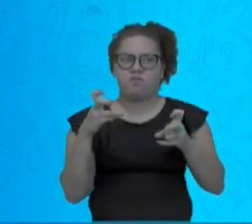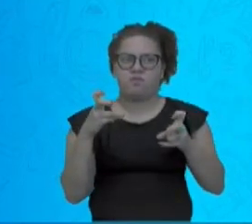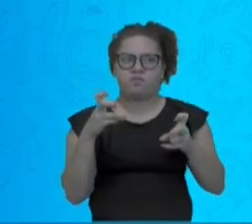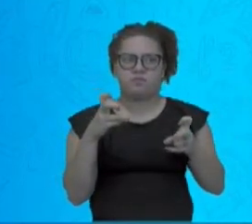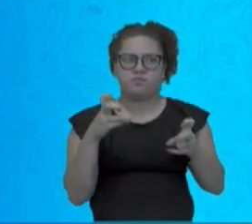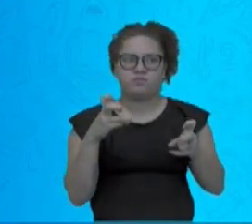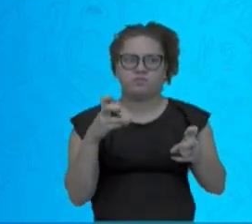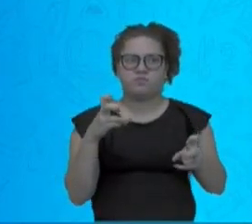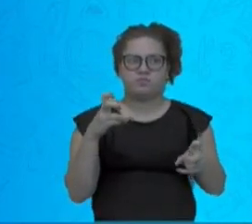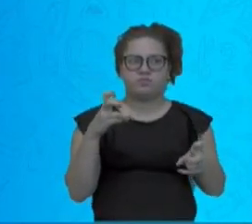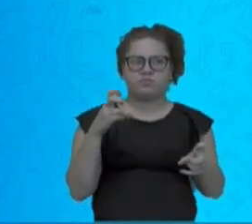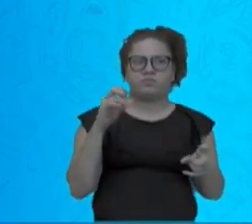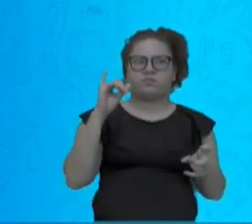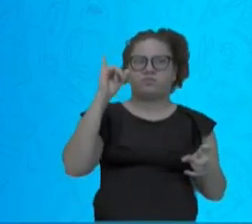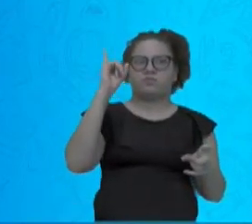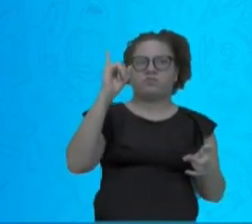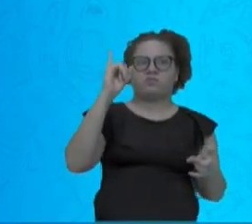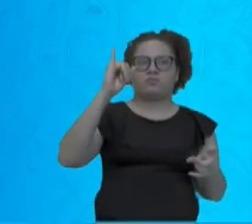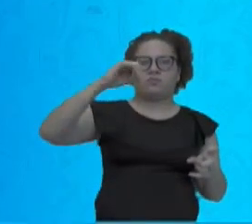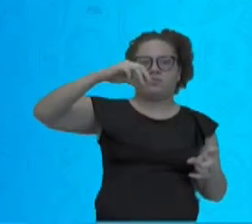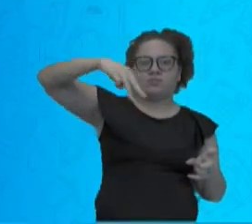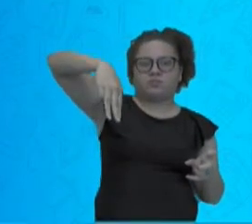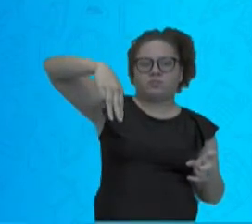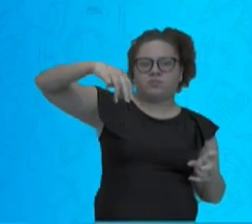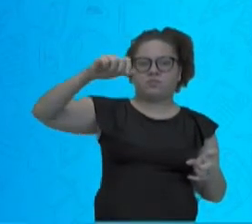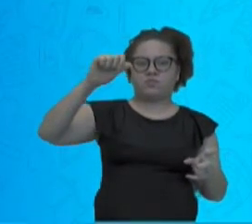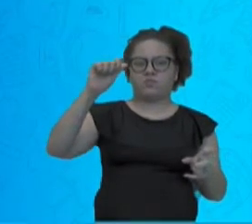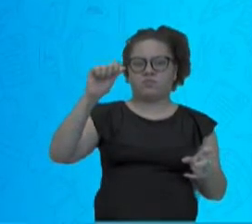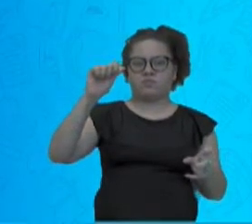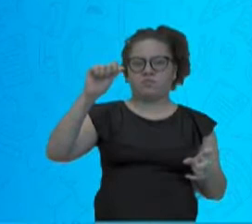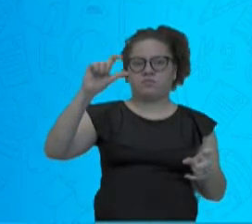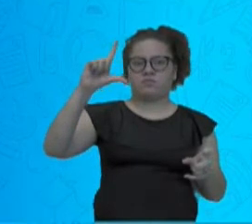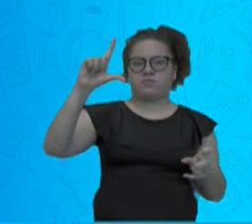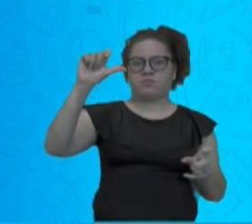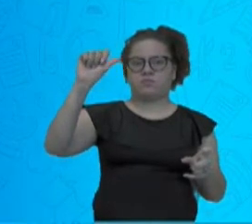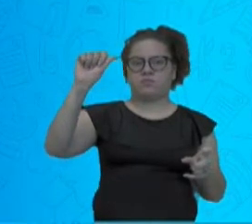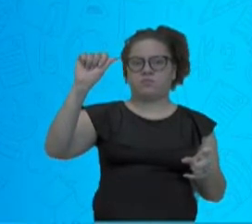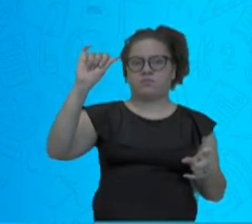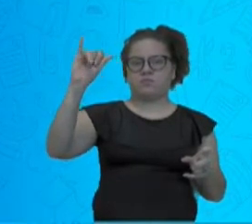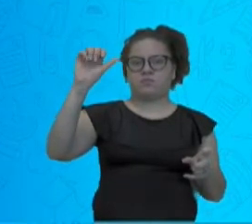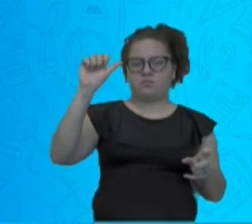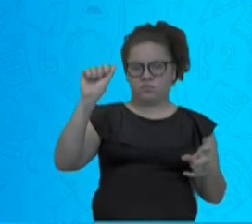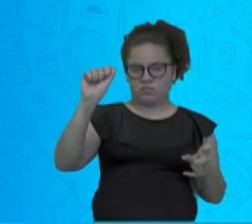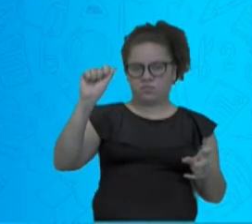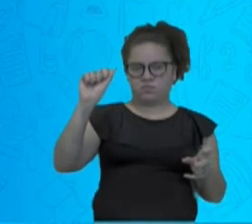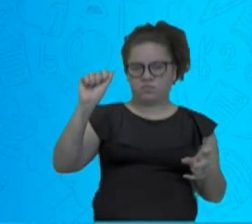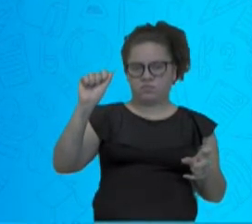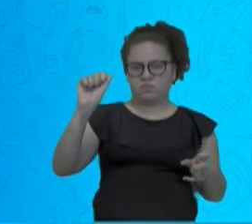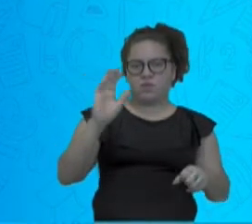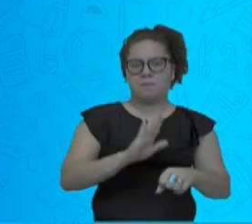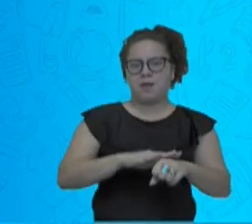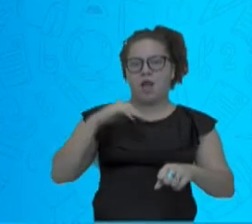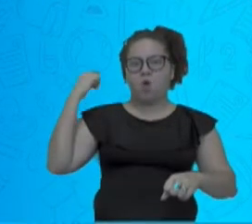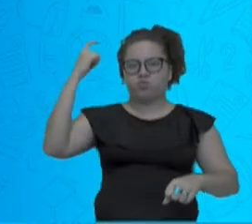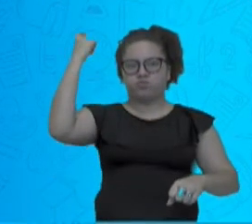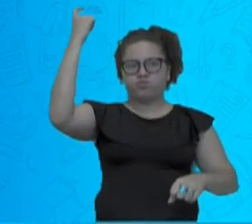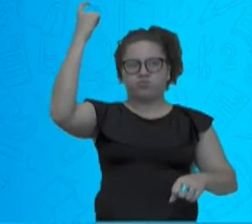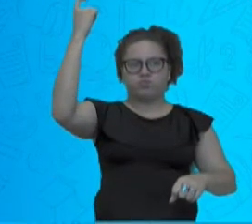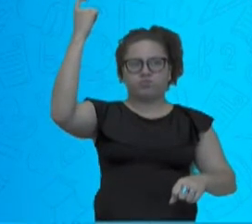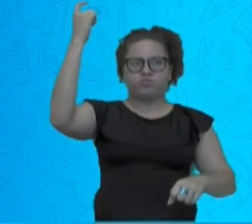é o Himalaia, não foi isso? E nós observamos aqui o seguinte, olha ele aqui,